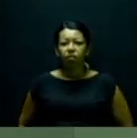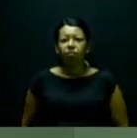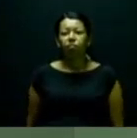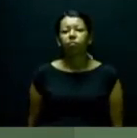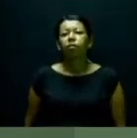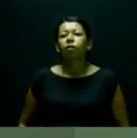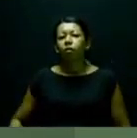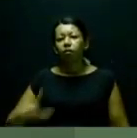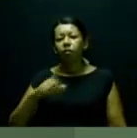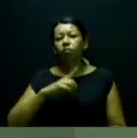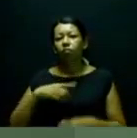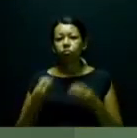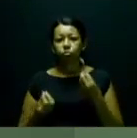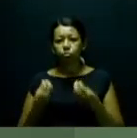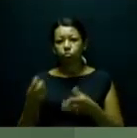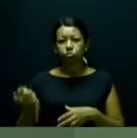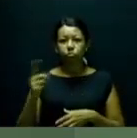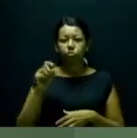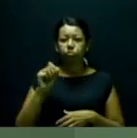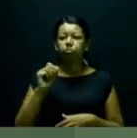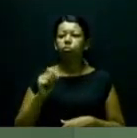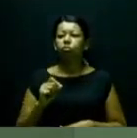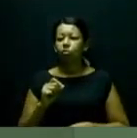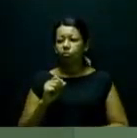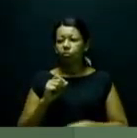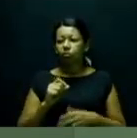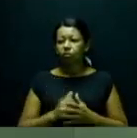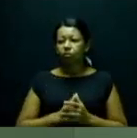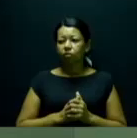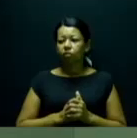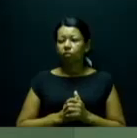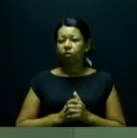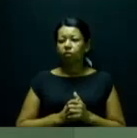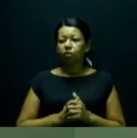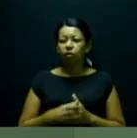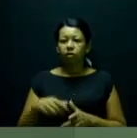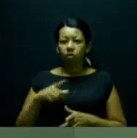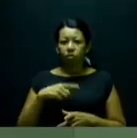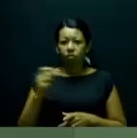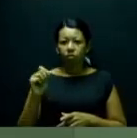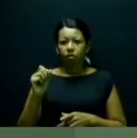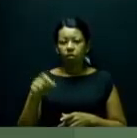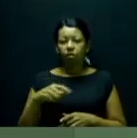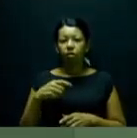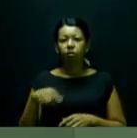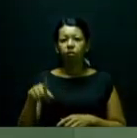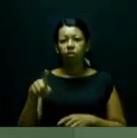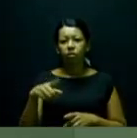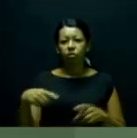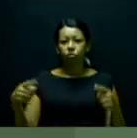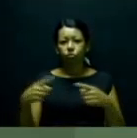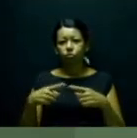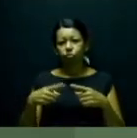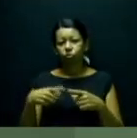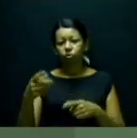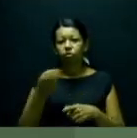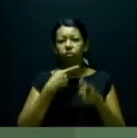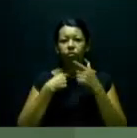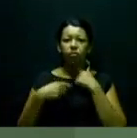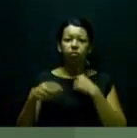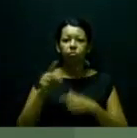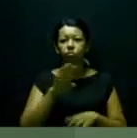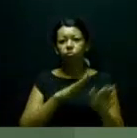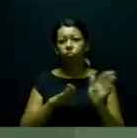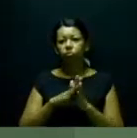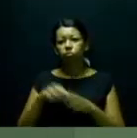as ferramentas que a máquina tem para atrair ninguém, te convenceu porque tem um perfil e você se identifica, te desejar todo o sucesso do